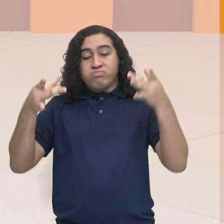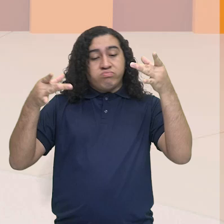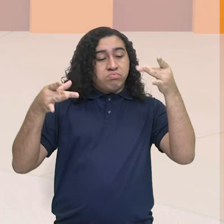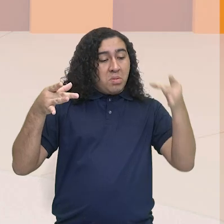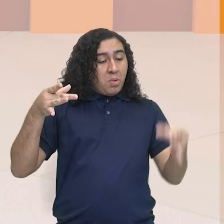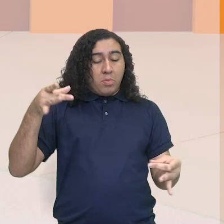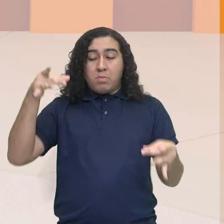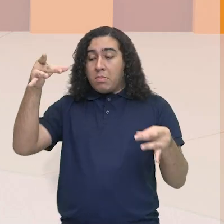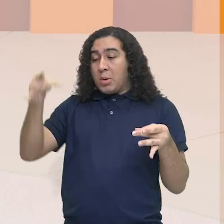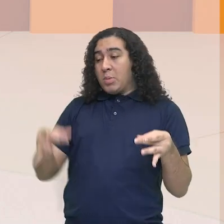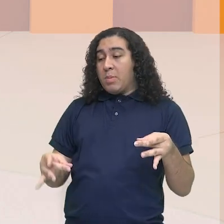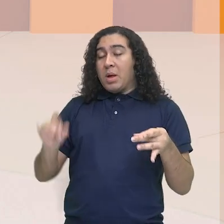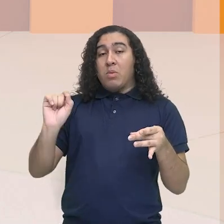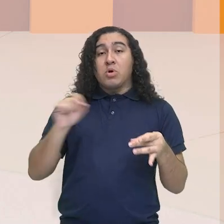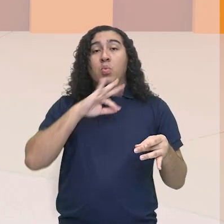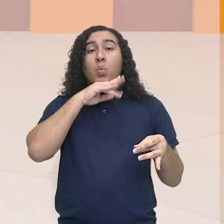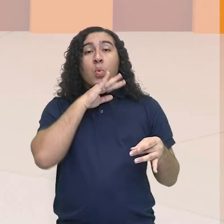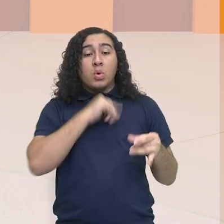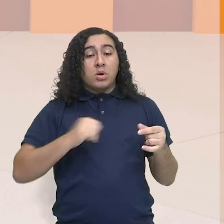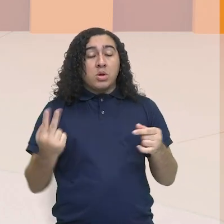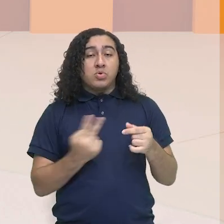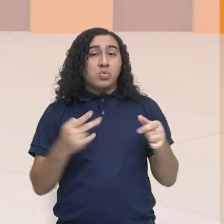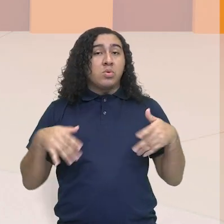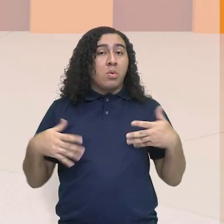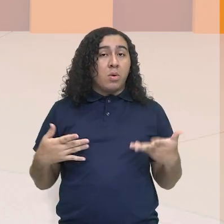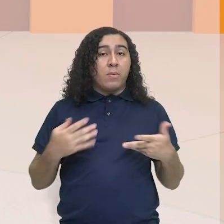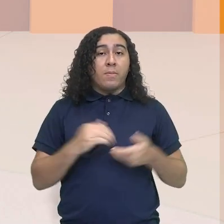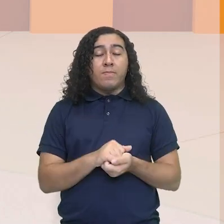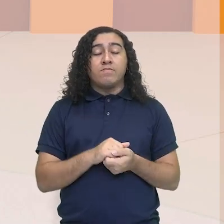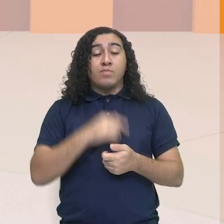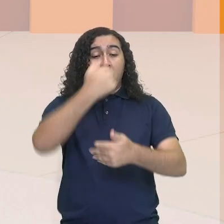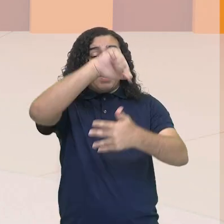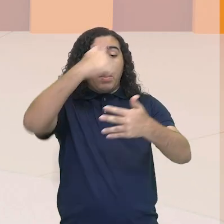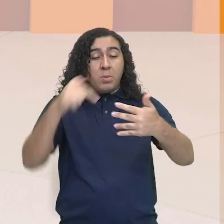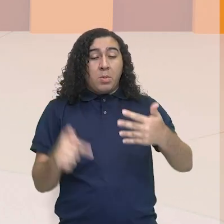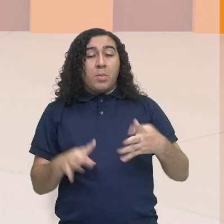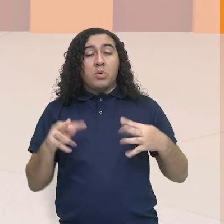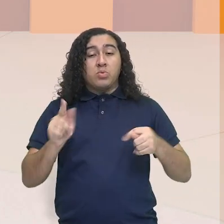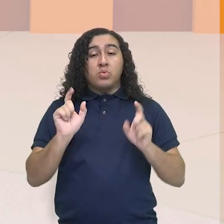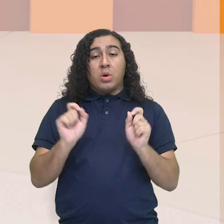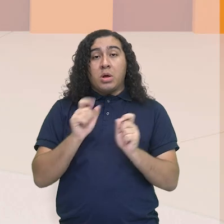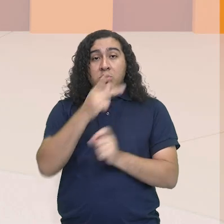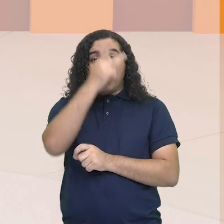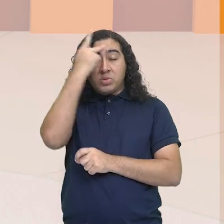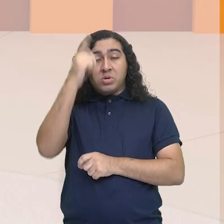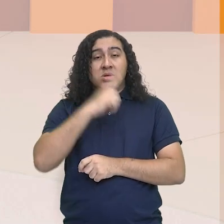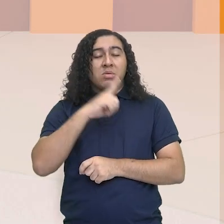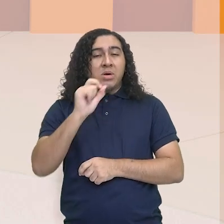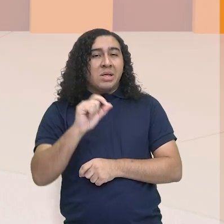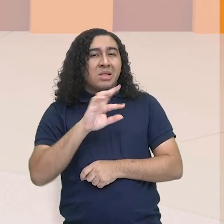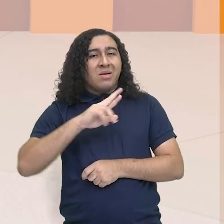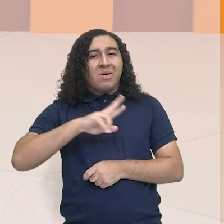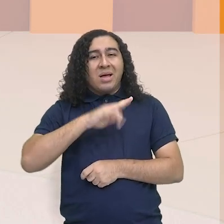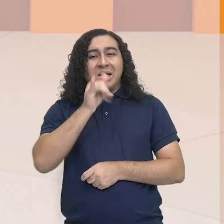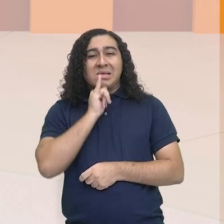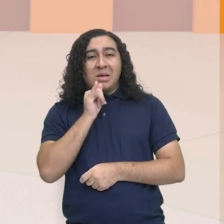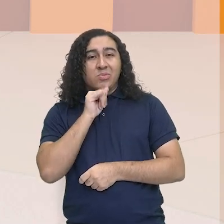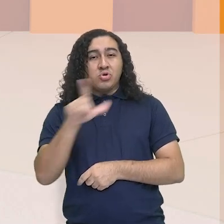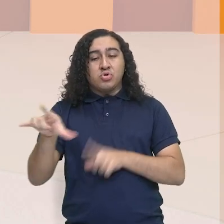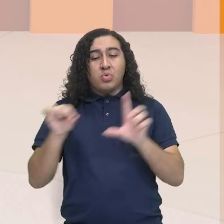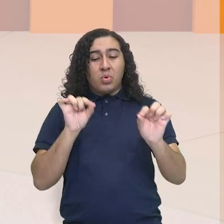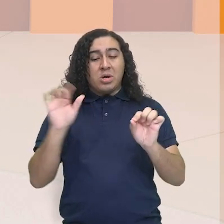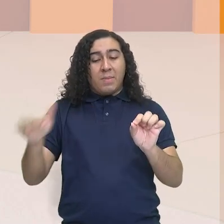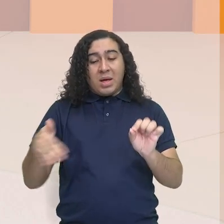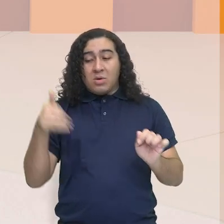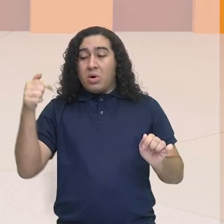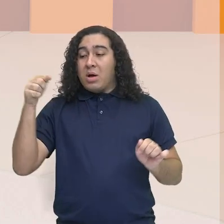que tem de ruim, né, nessas áreas ali. Então, tudo isso fazem as pessoas não necessariamente preferirem uma